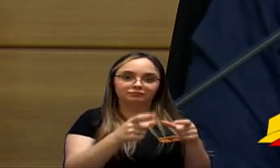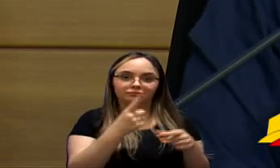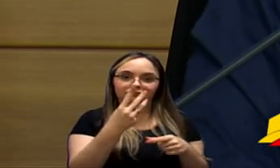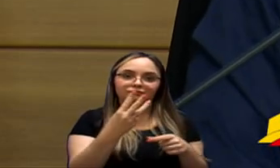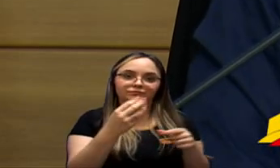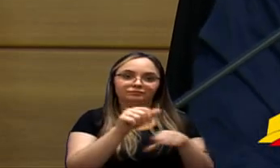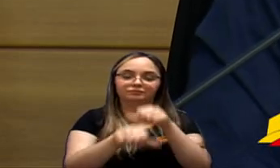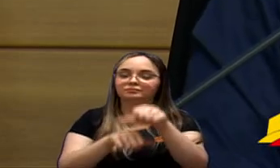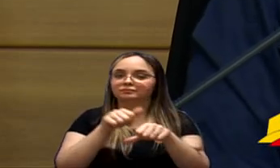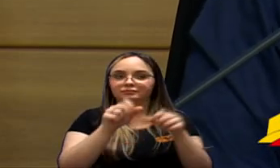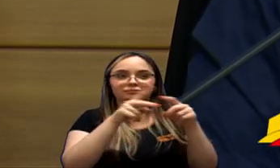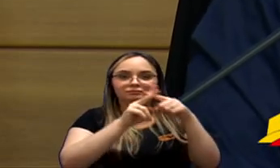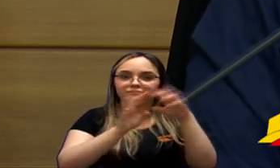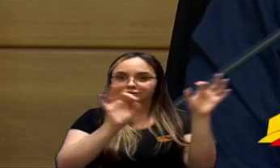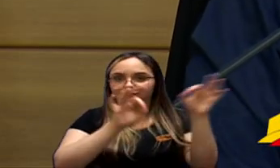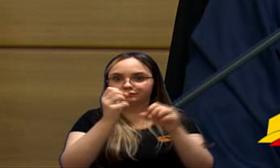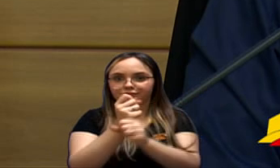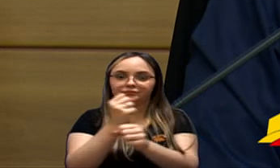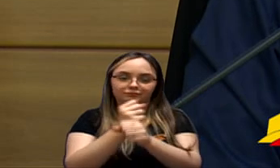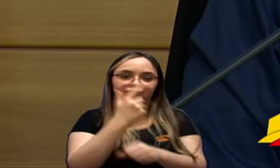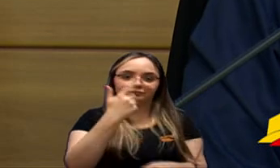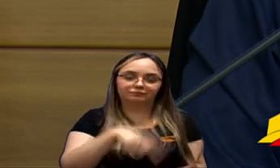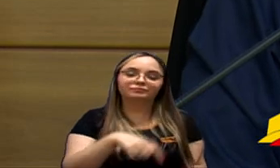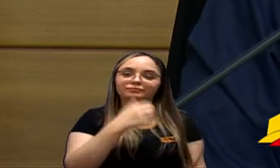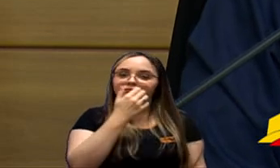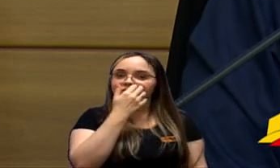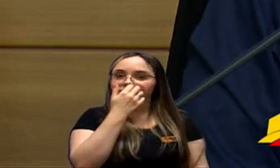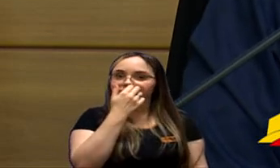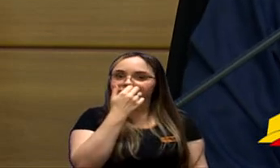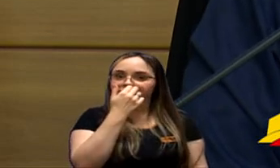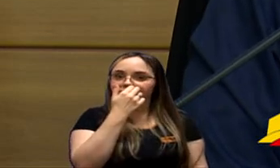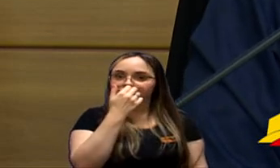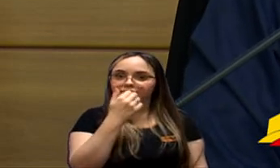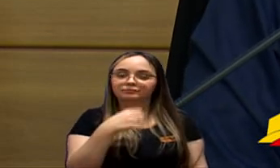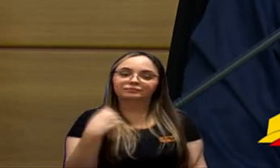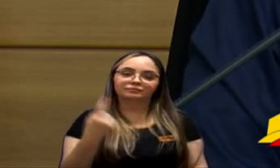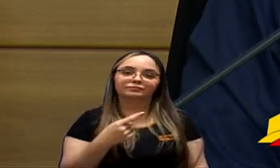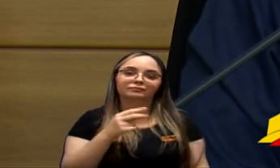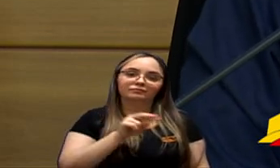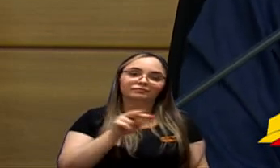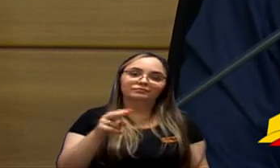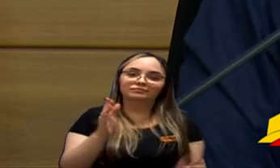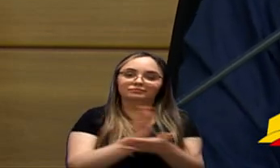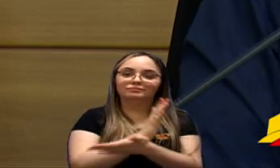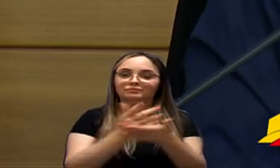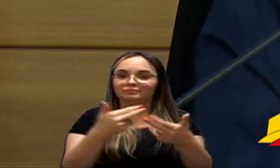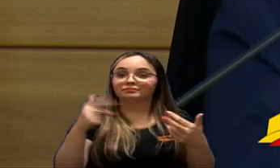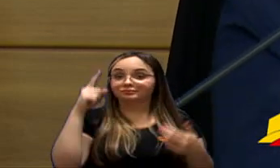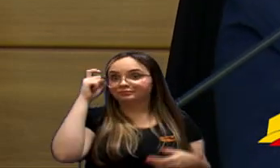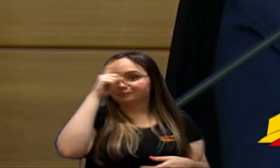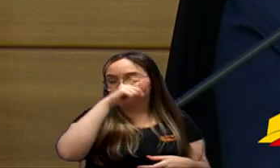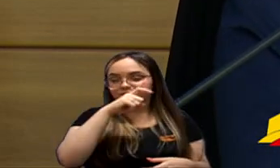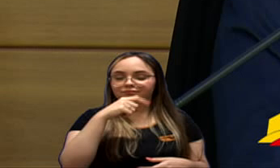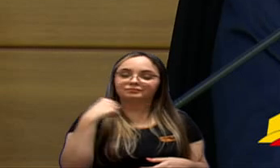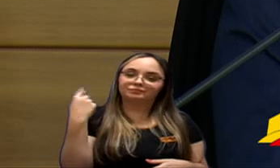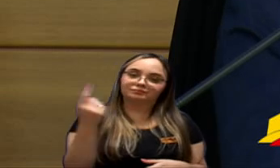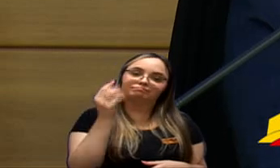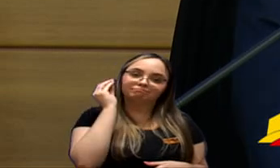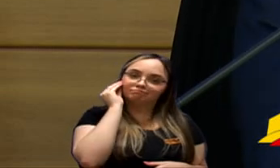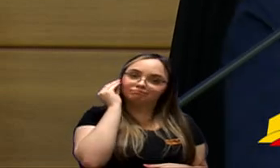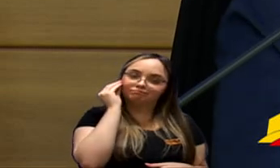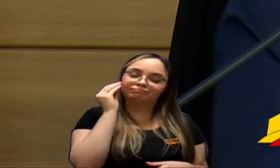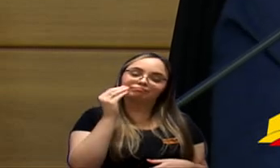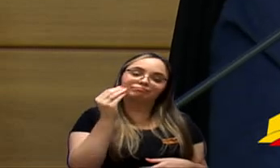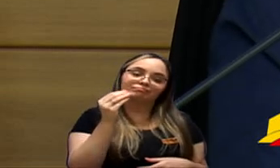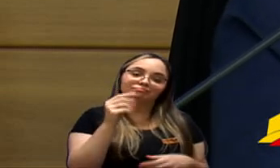diluir todas as dificuldades que nós encontramos ao longo do caminho por você ter uma estrutura física que